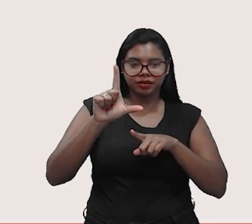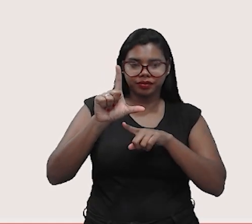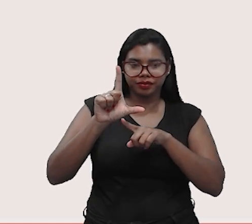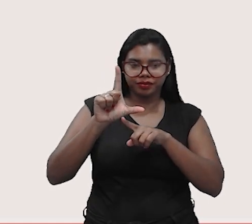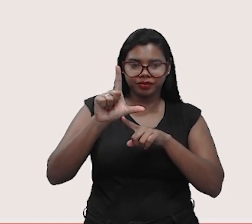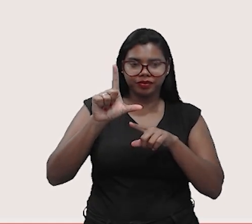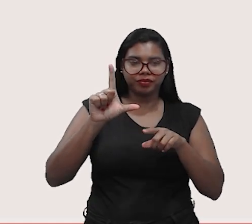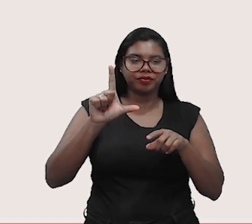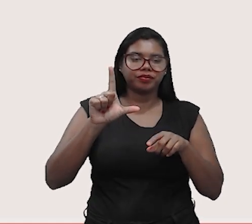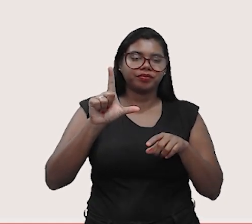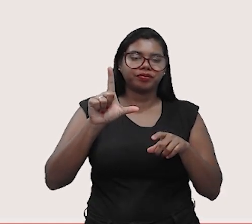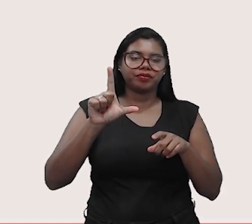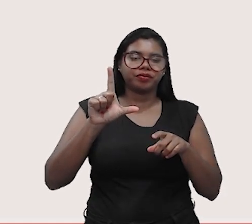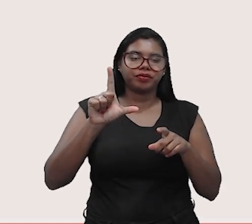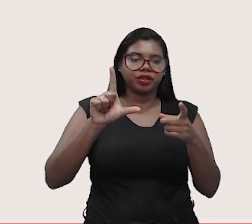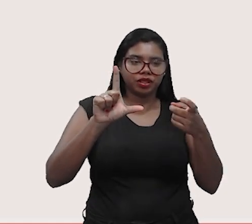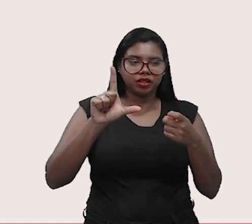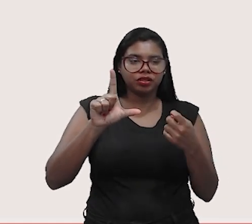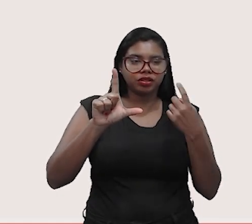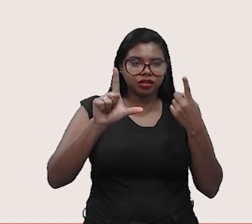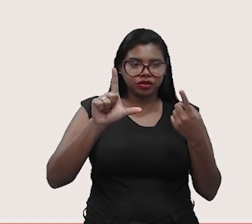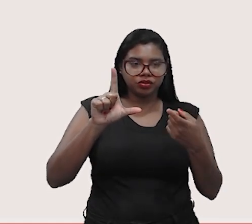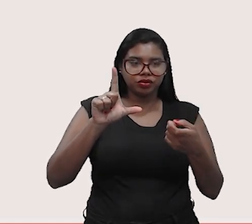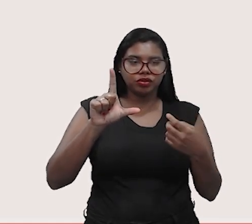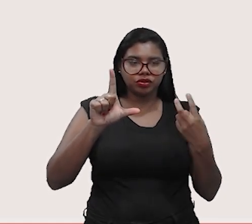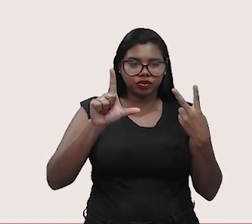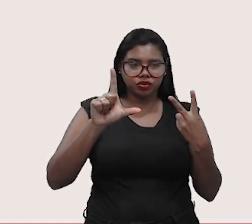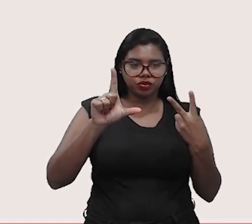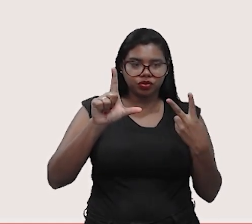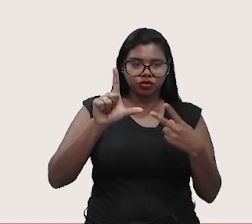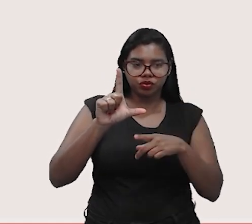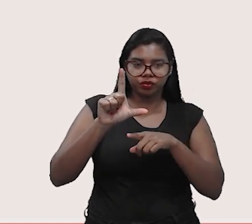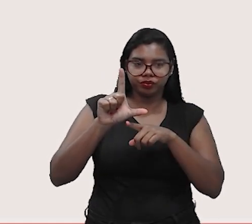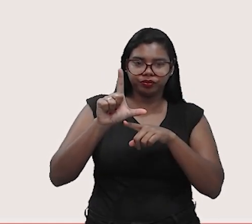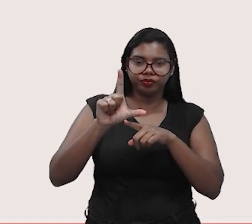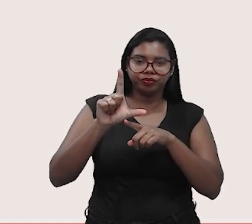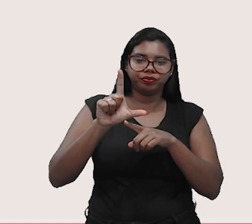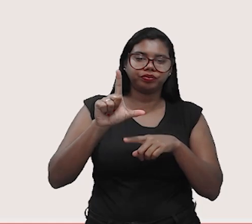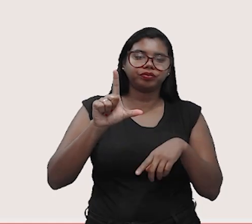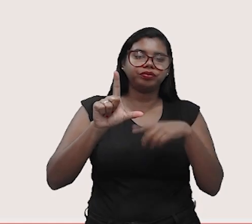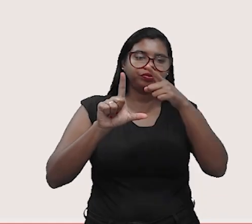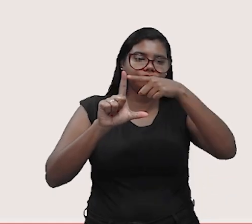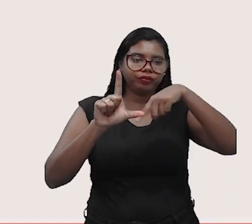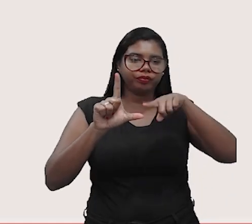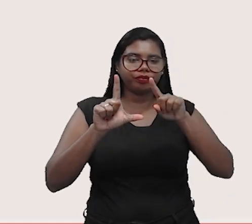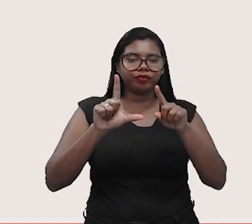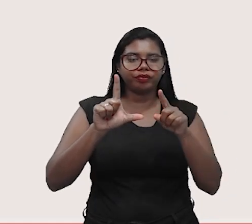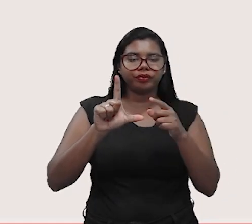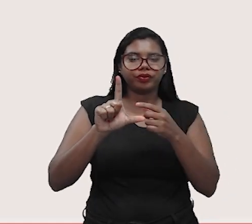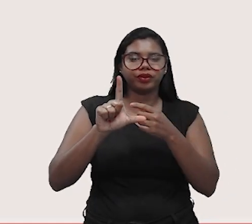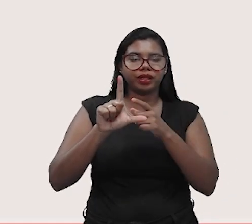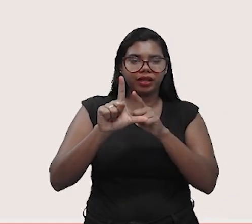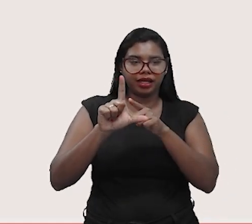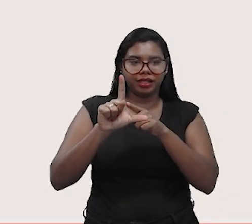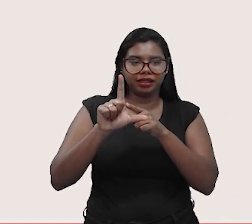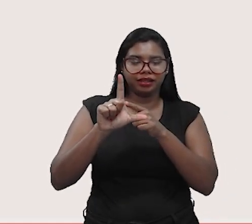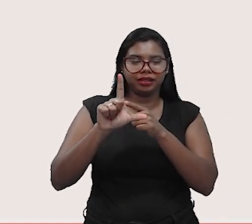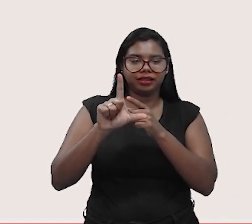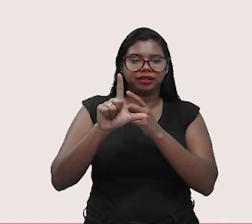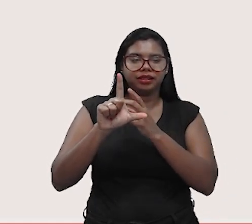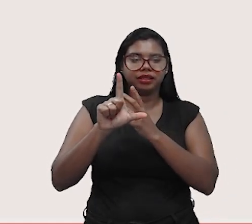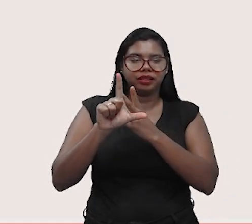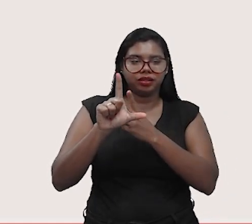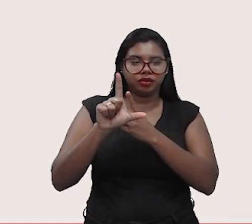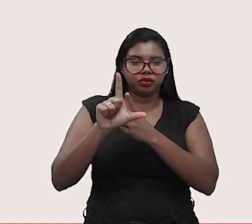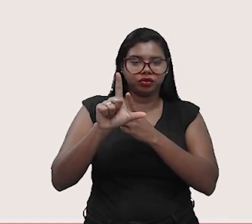e x2. Então, por exemplo, se aqui eu tenho 2, aqui eu tenho 8, com certeza se